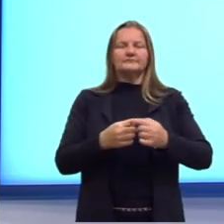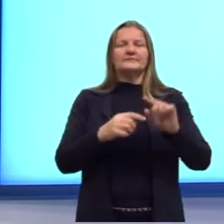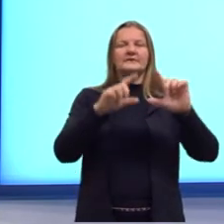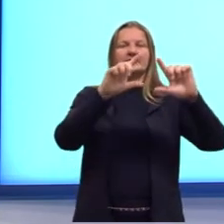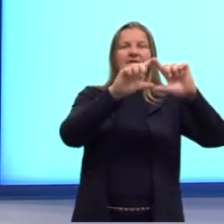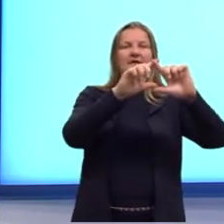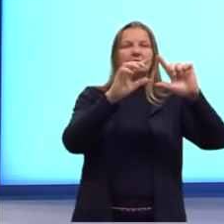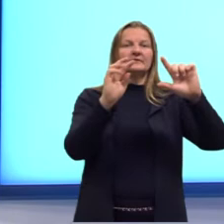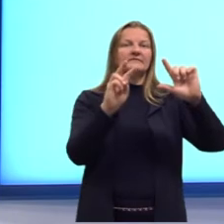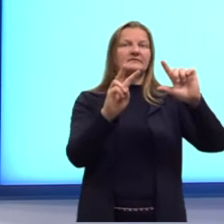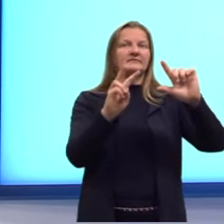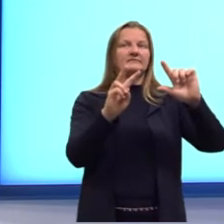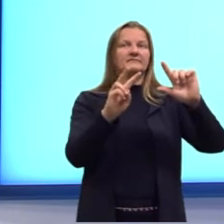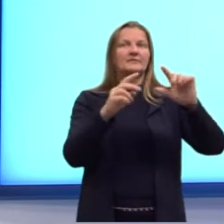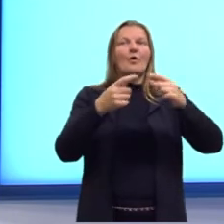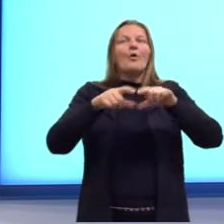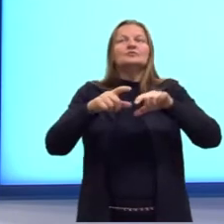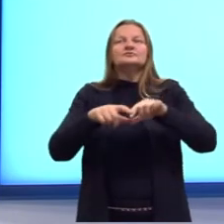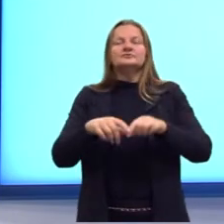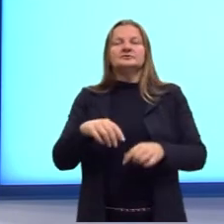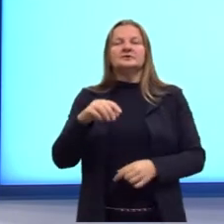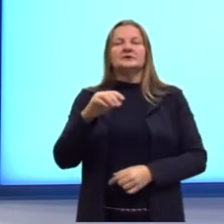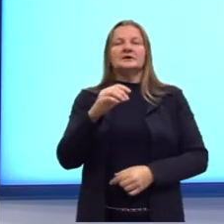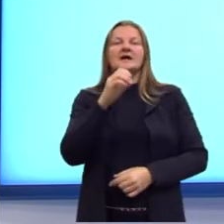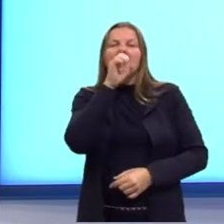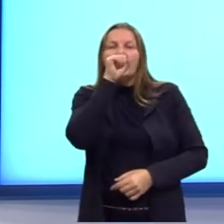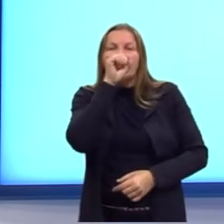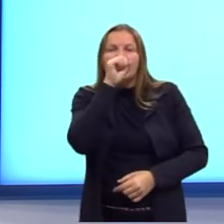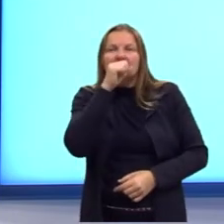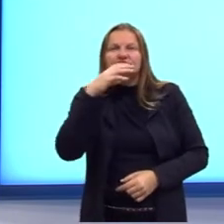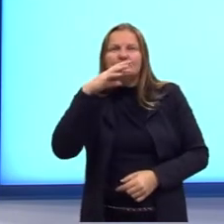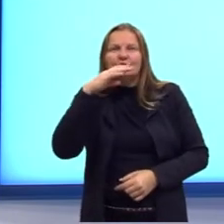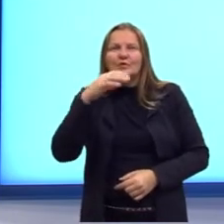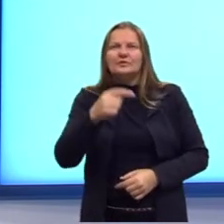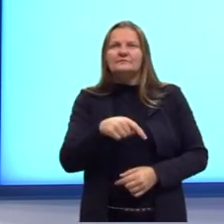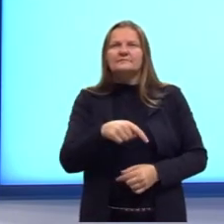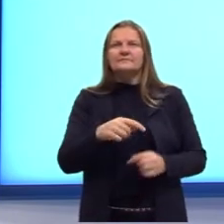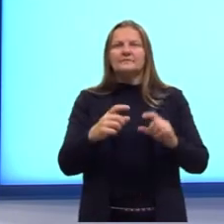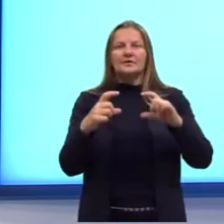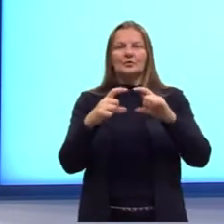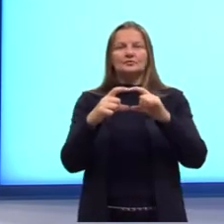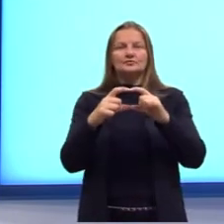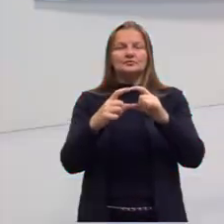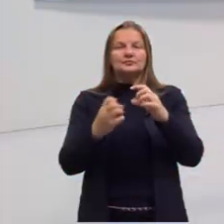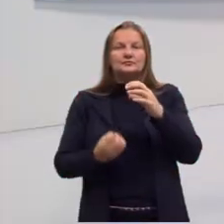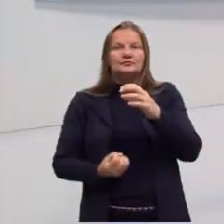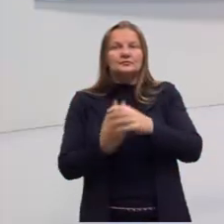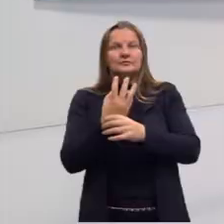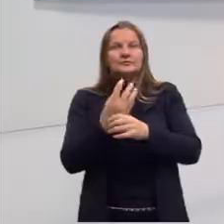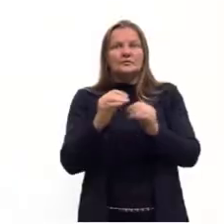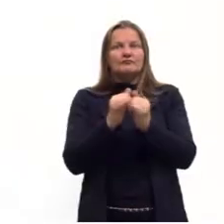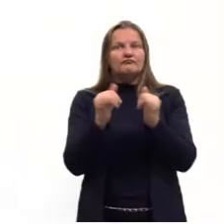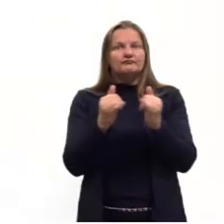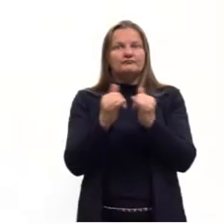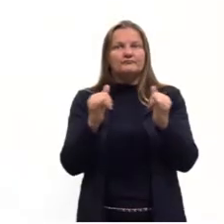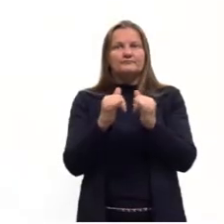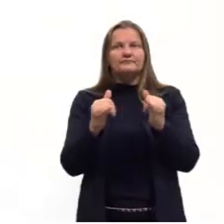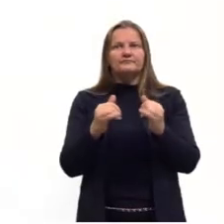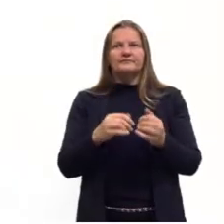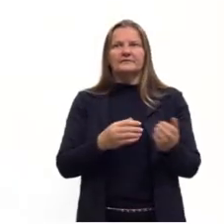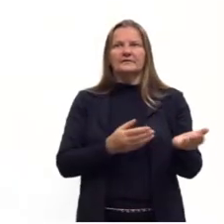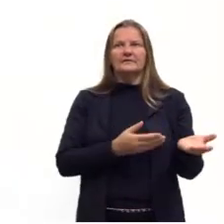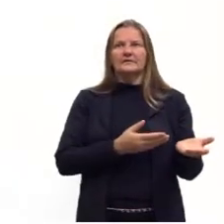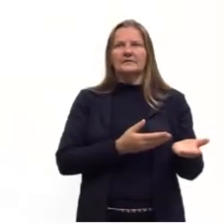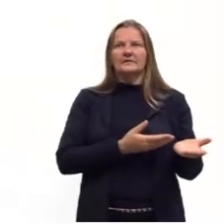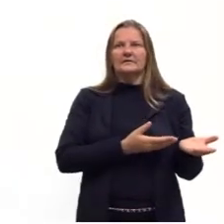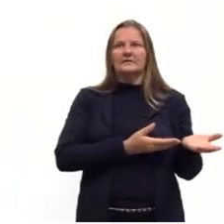onde é que ele tá ele tá aqui olha o laranja na bateria né no gerador tá vejam que nem o símbolo é igual